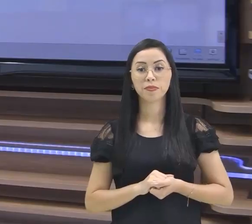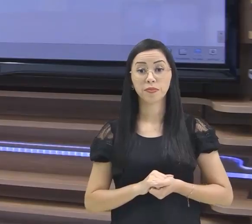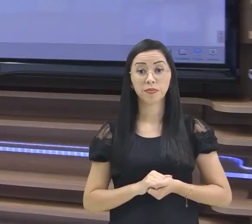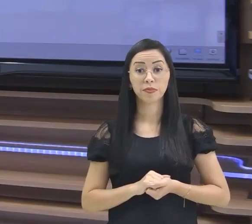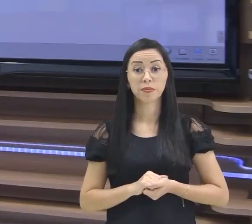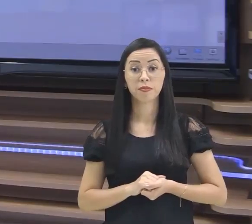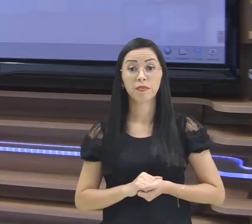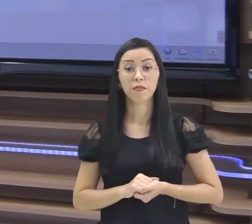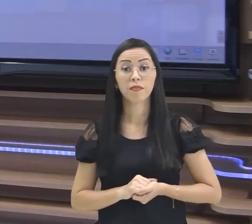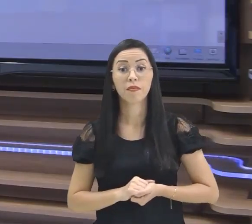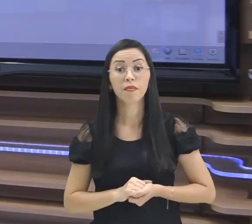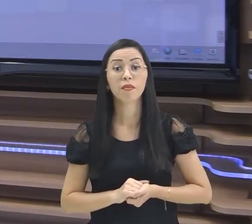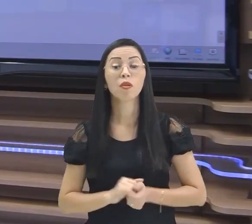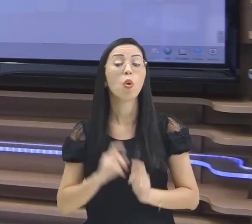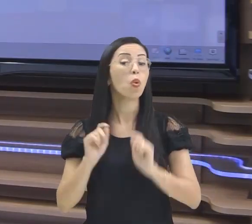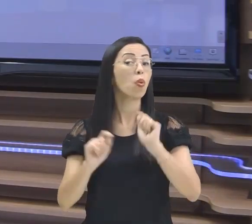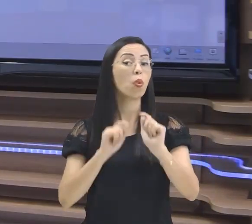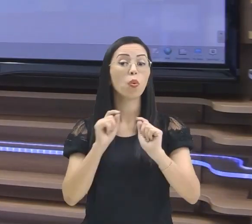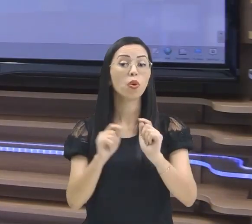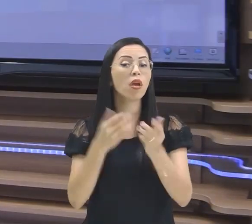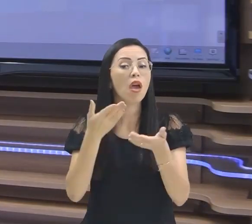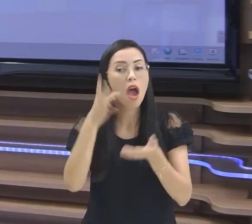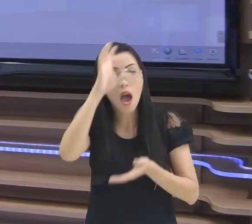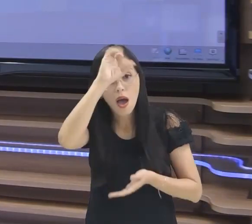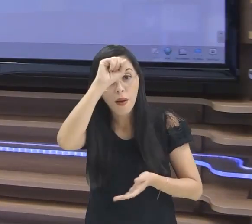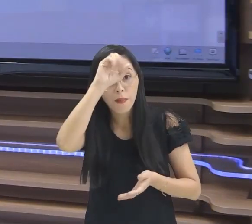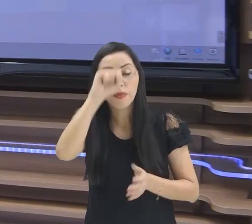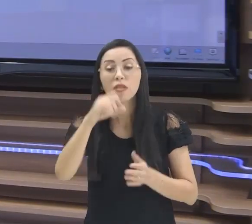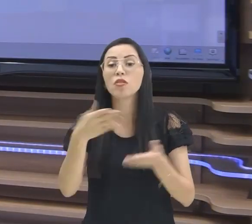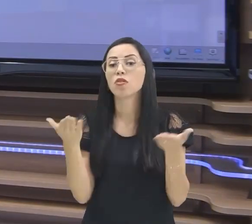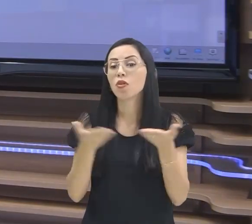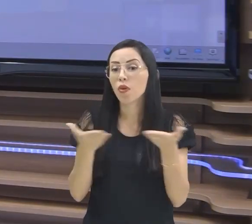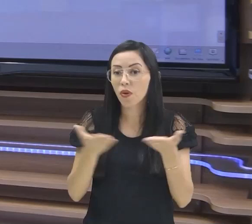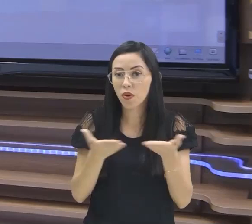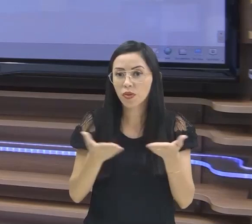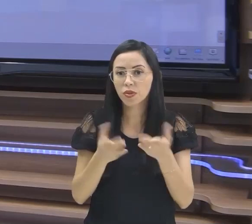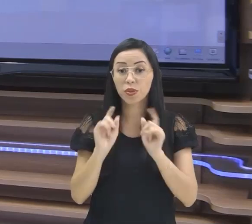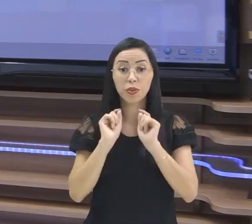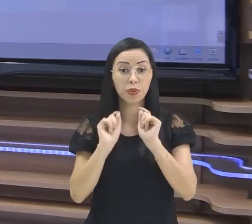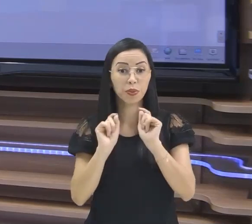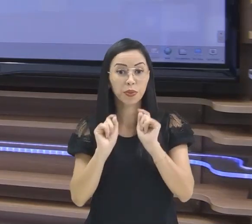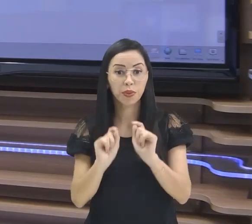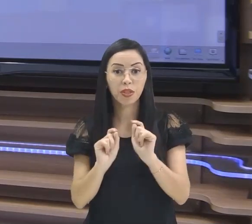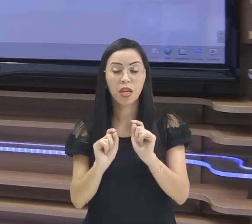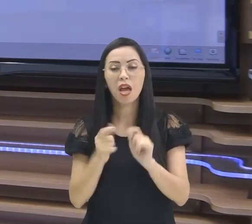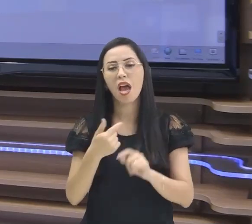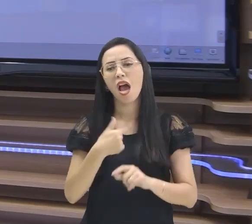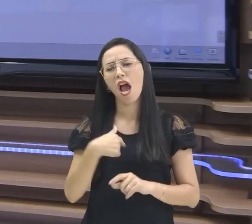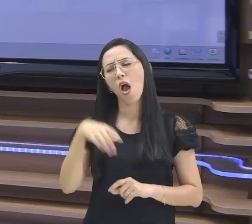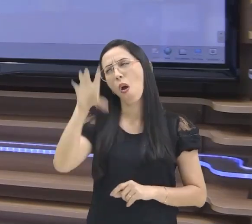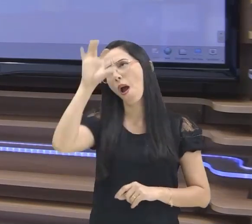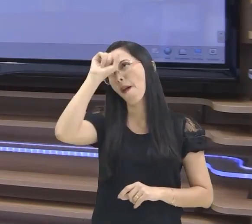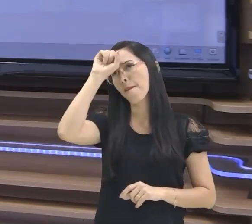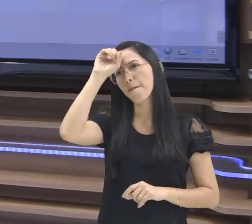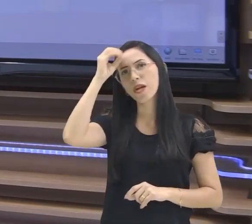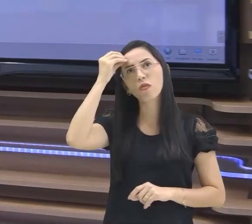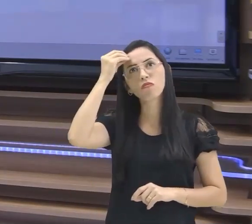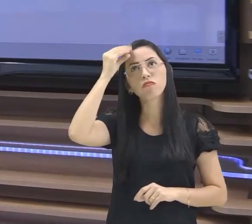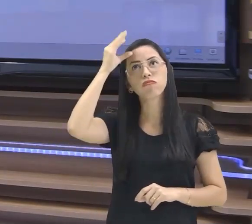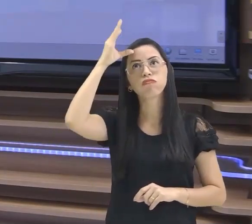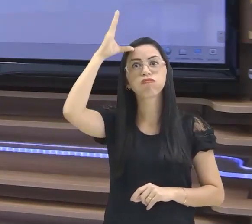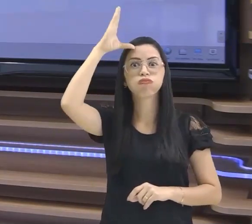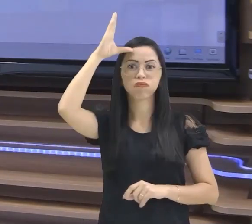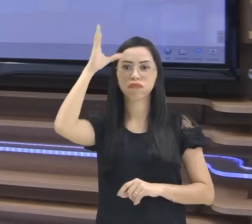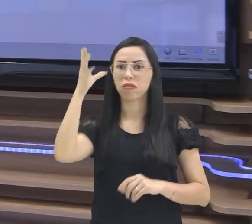O que eu vi hoje? O que eu aprendi hoje? Não é isso? Ah, eu aprendi tanta coisa, professora, muita informação. É